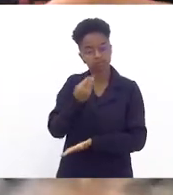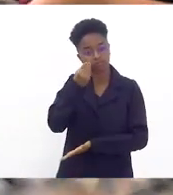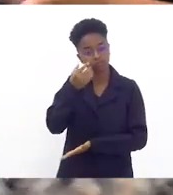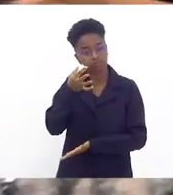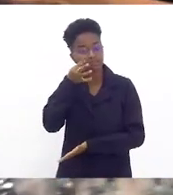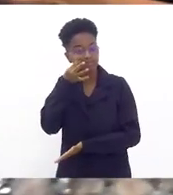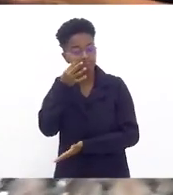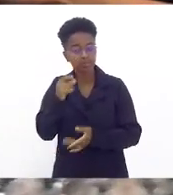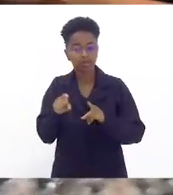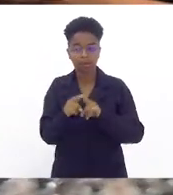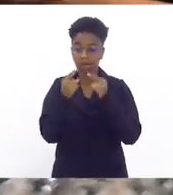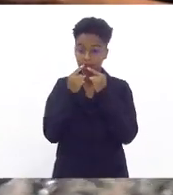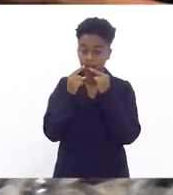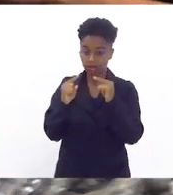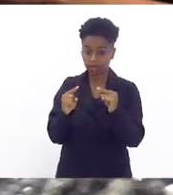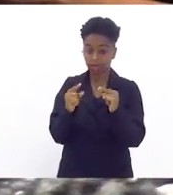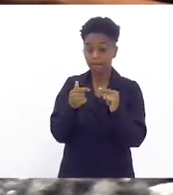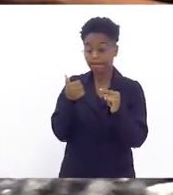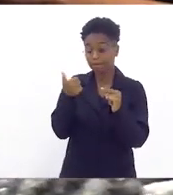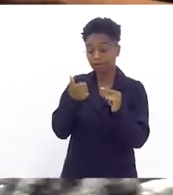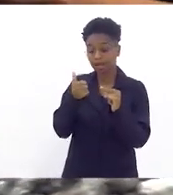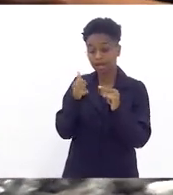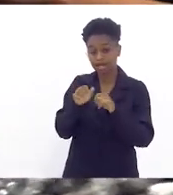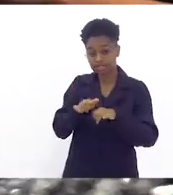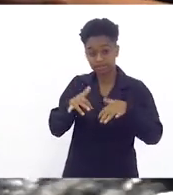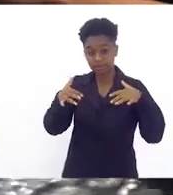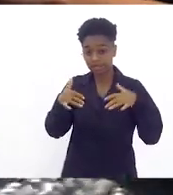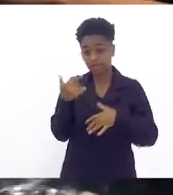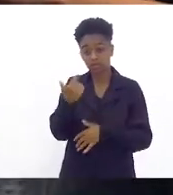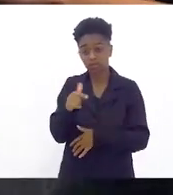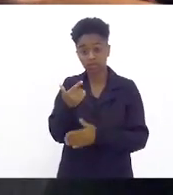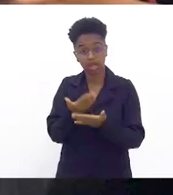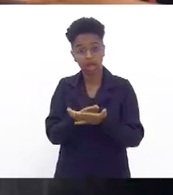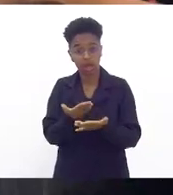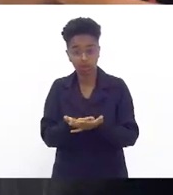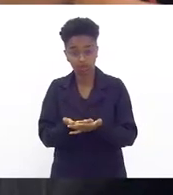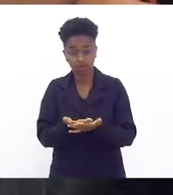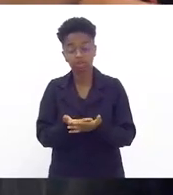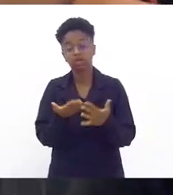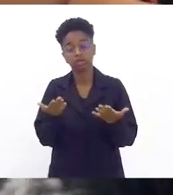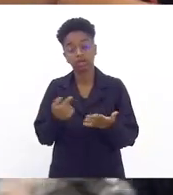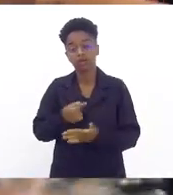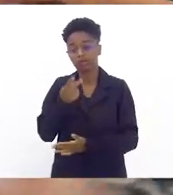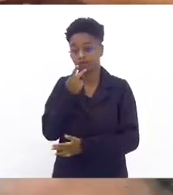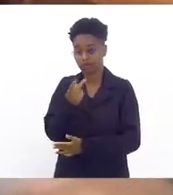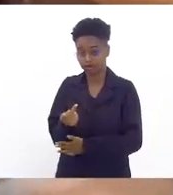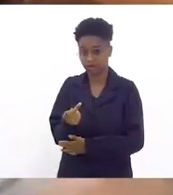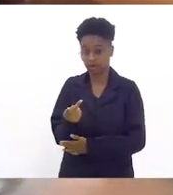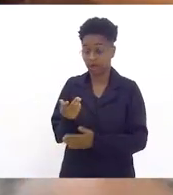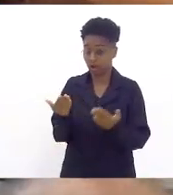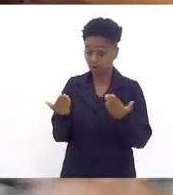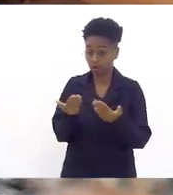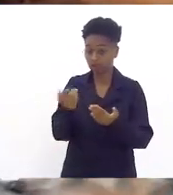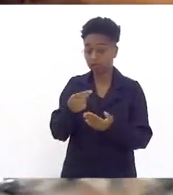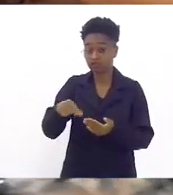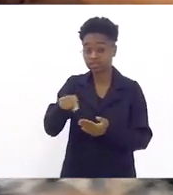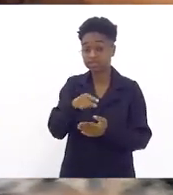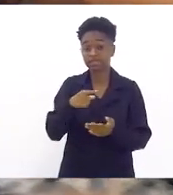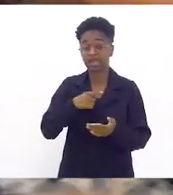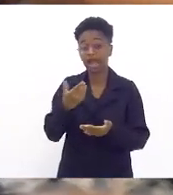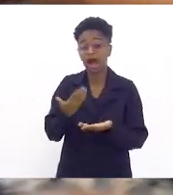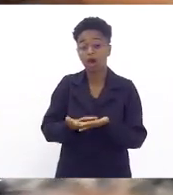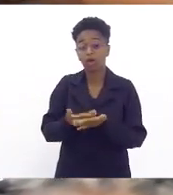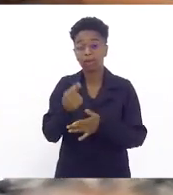eles reclamaram com a gente na primeira Assembleia que não estavam tendo aulas e eu falei para eles agora vocês vão ter uma aula